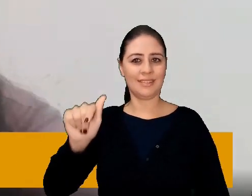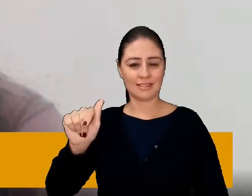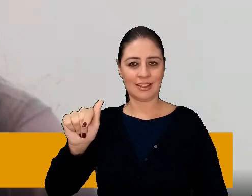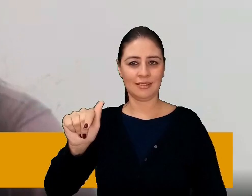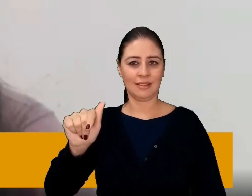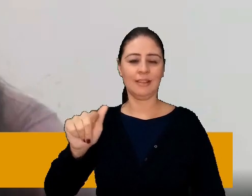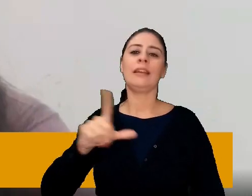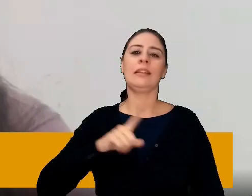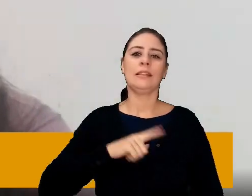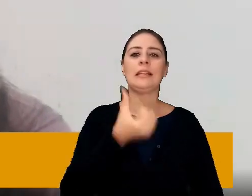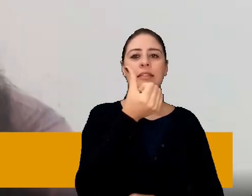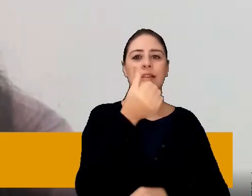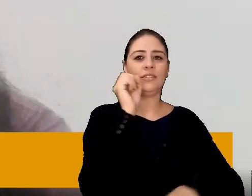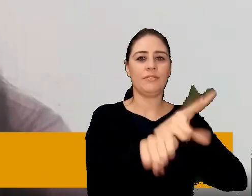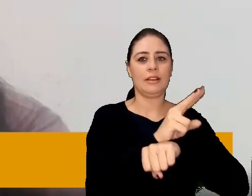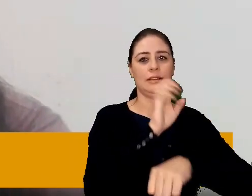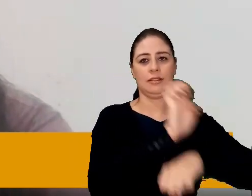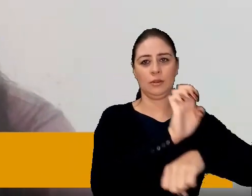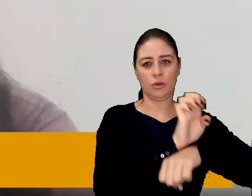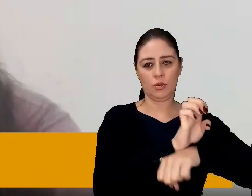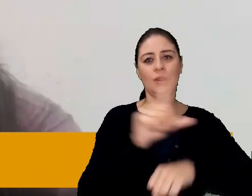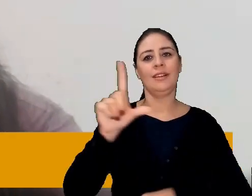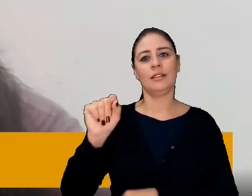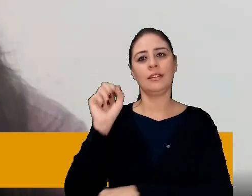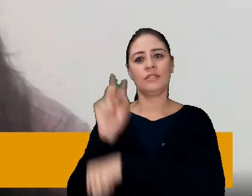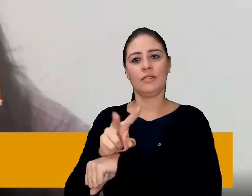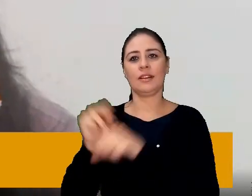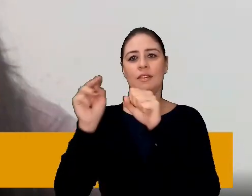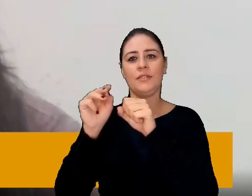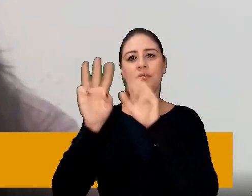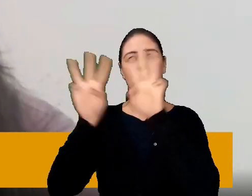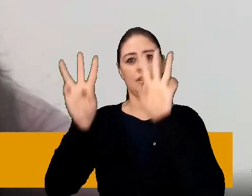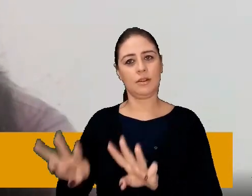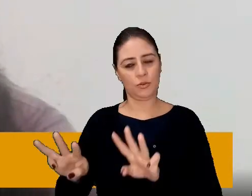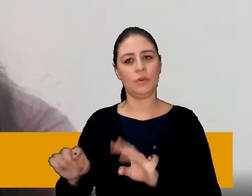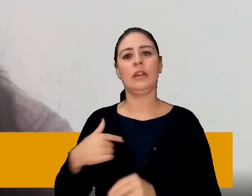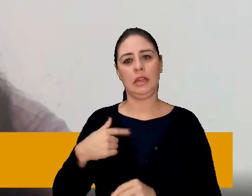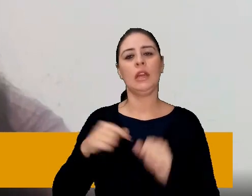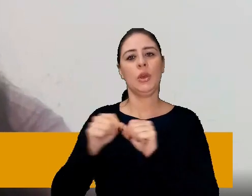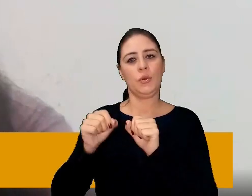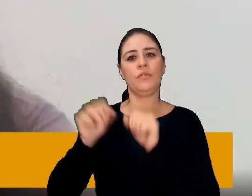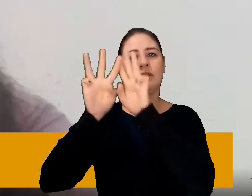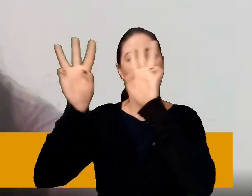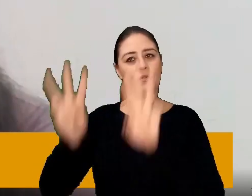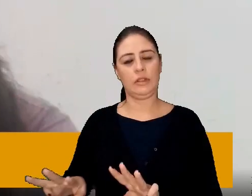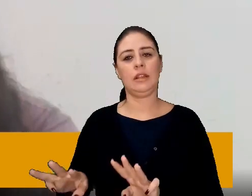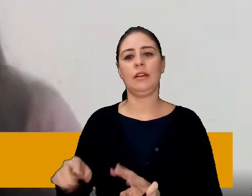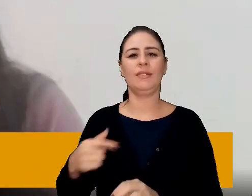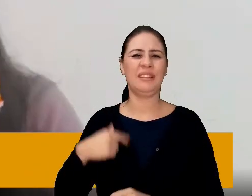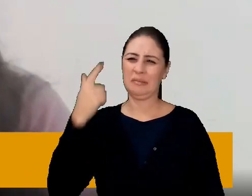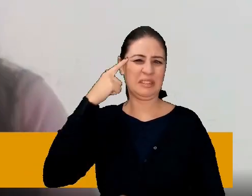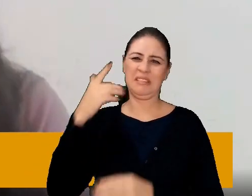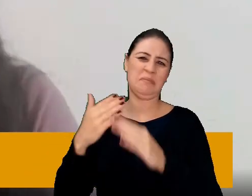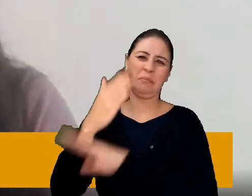18º. E daí são 6 vagas para as estaduais e 10 vagas para as federais. Eu tinha feito para o UFPR. Eu falei, não